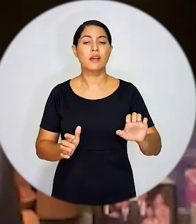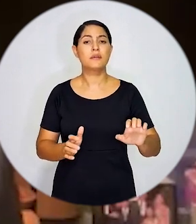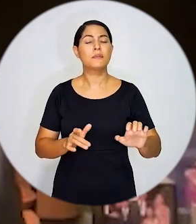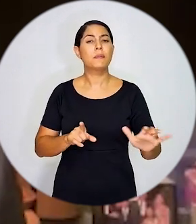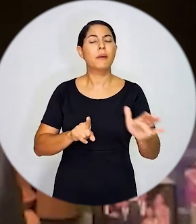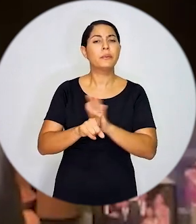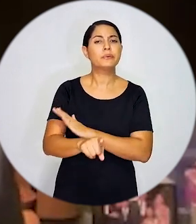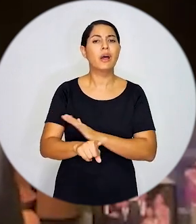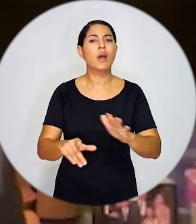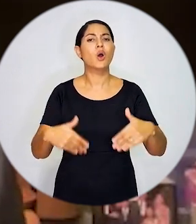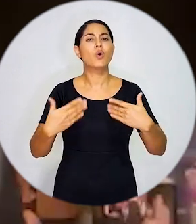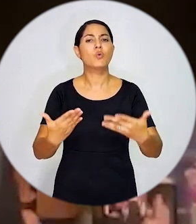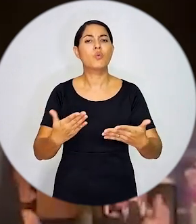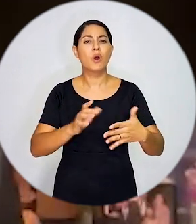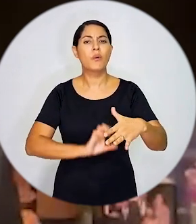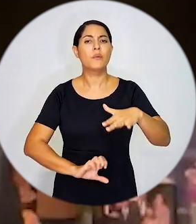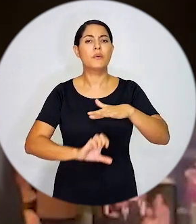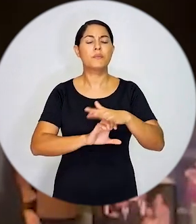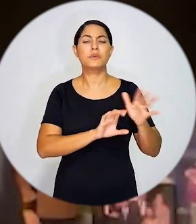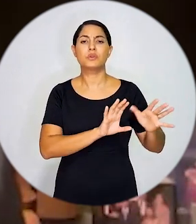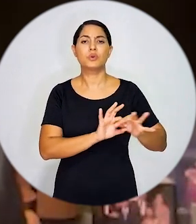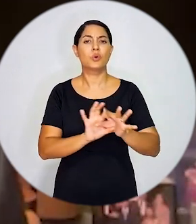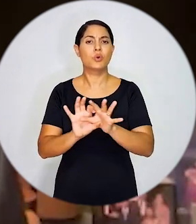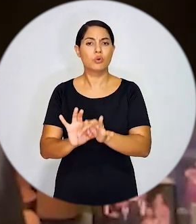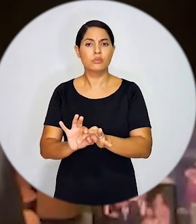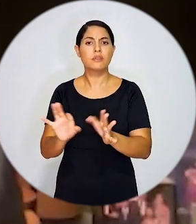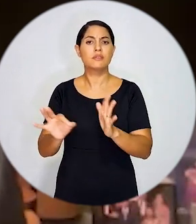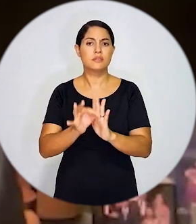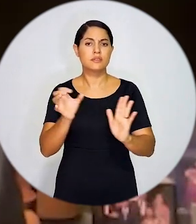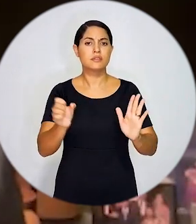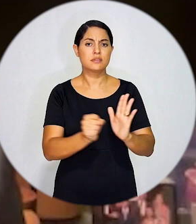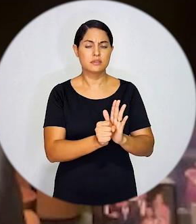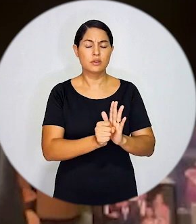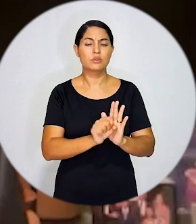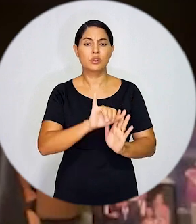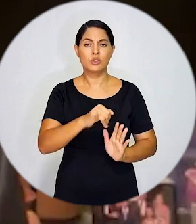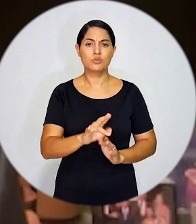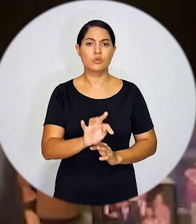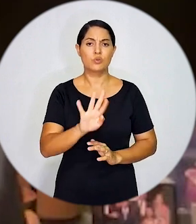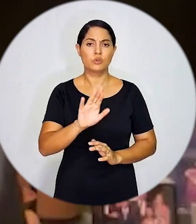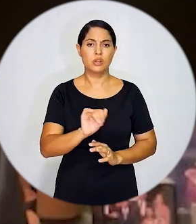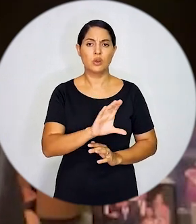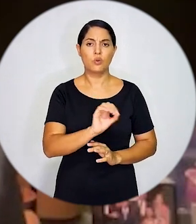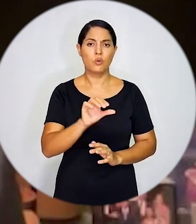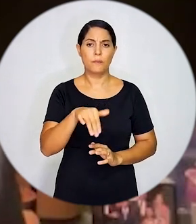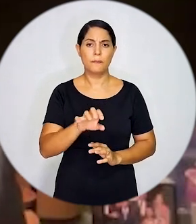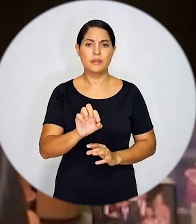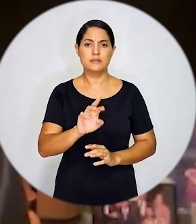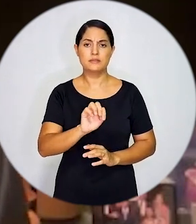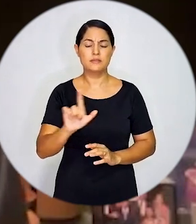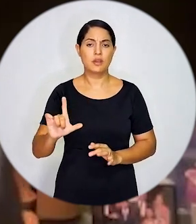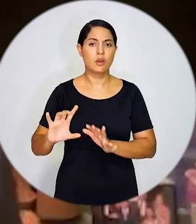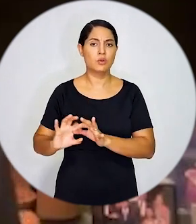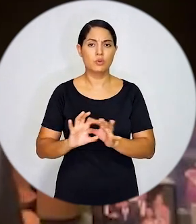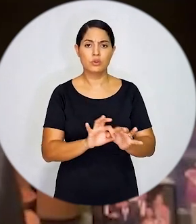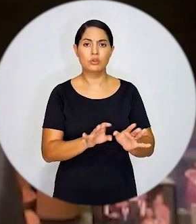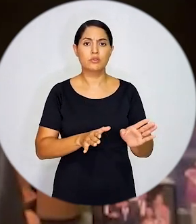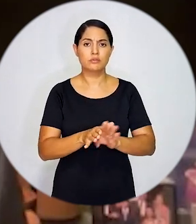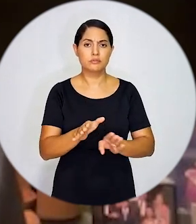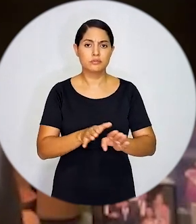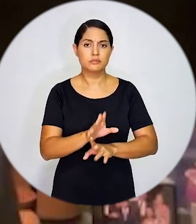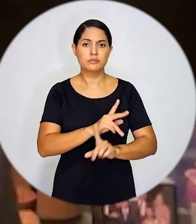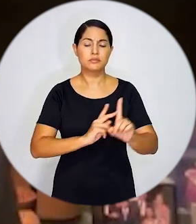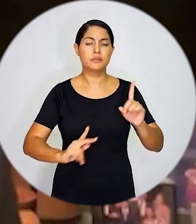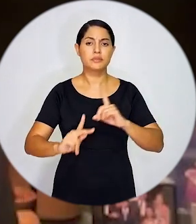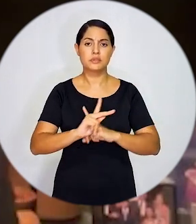que informem as empresas que são inscritas na junta comercial, tendo como objeto social essa